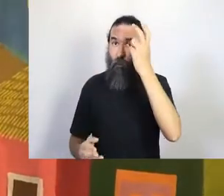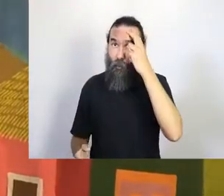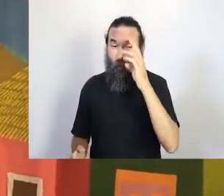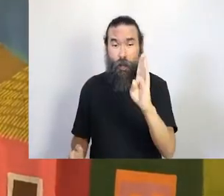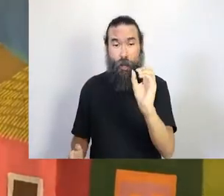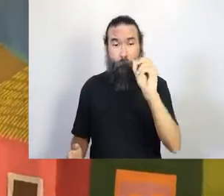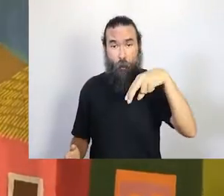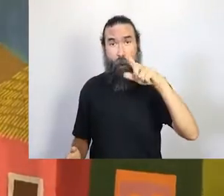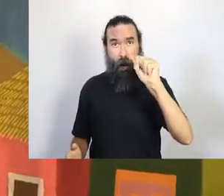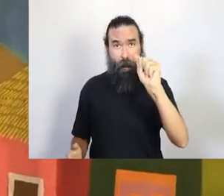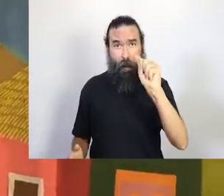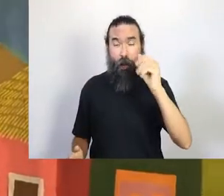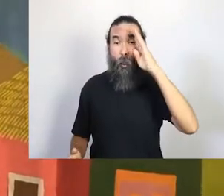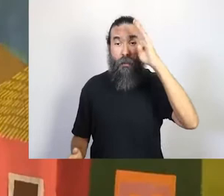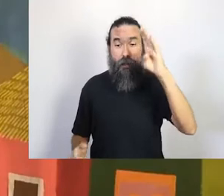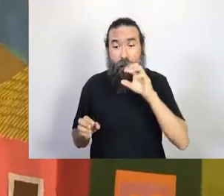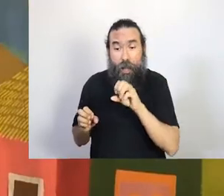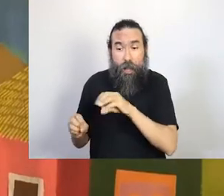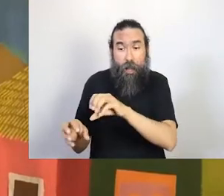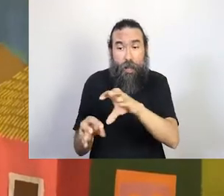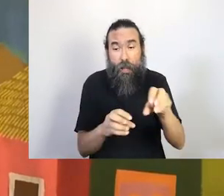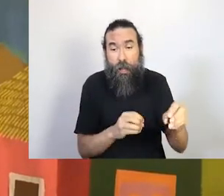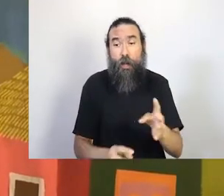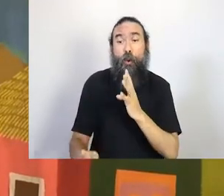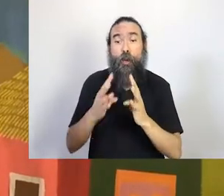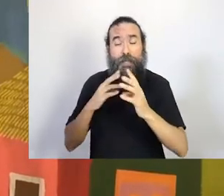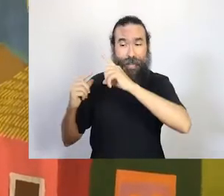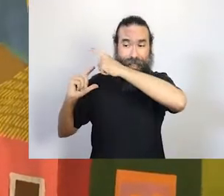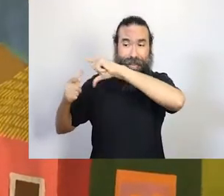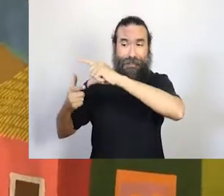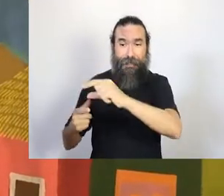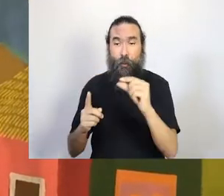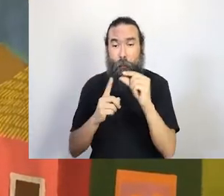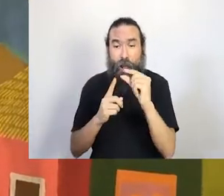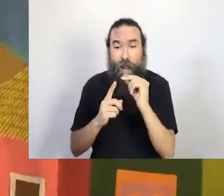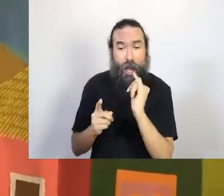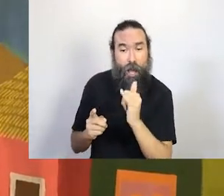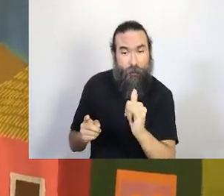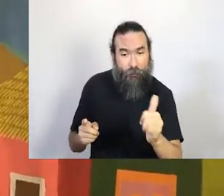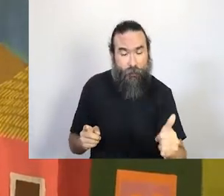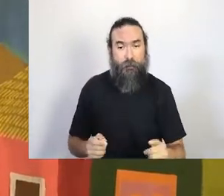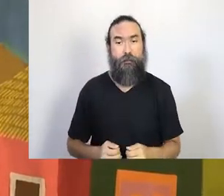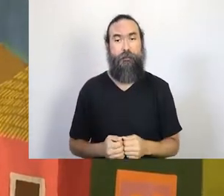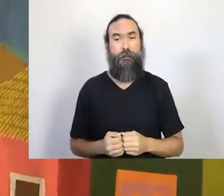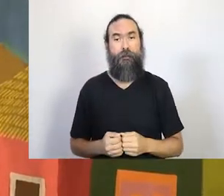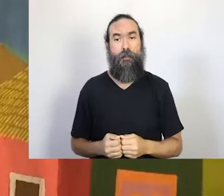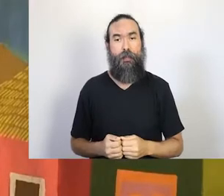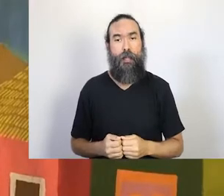Bongá, nação Xambá, que tem como base educacional a transmissão dos saberes por meio da